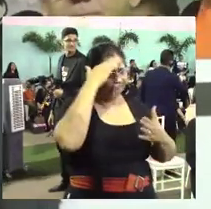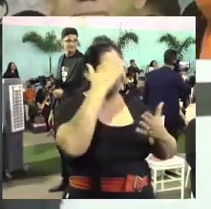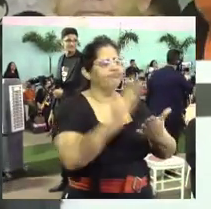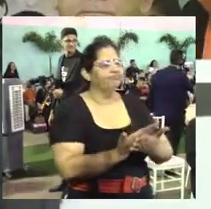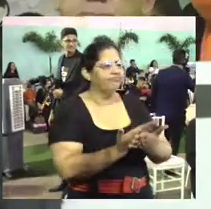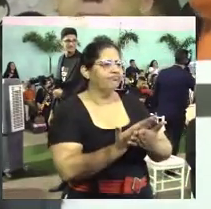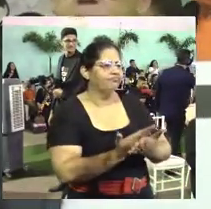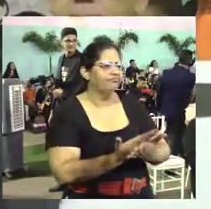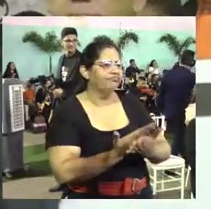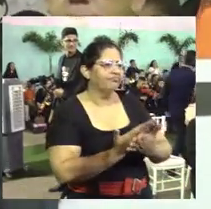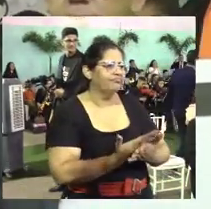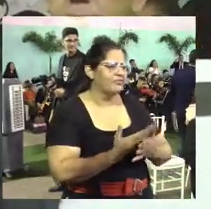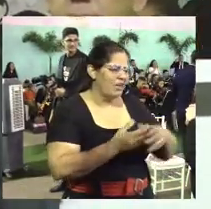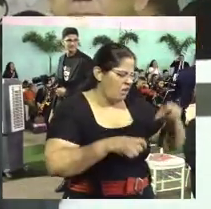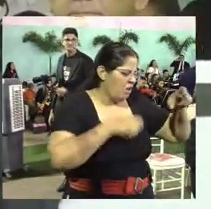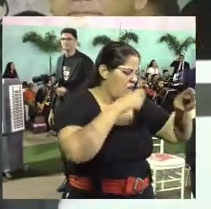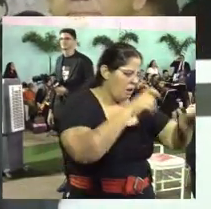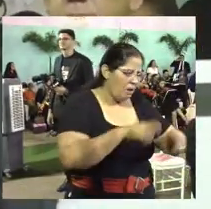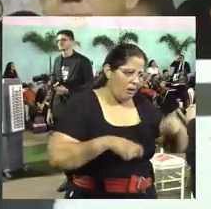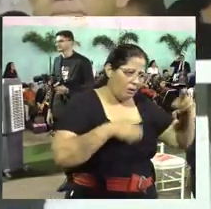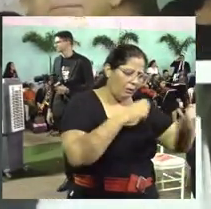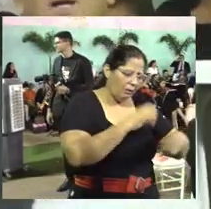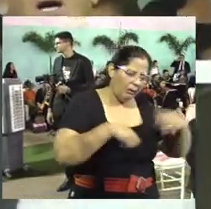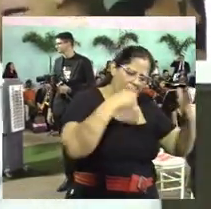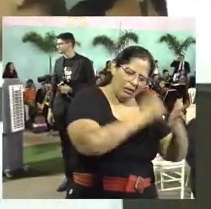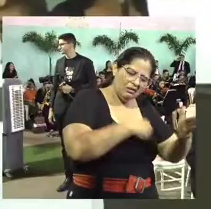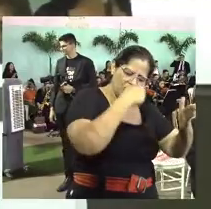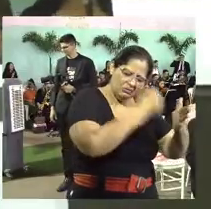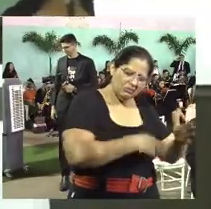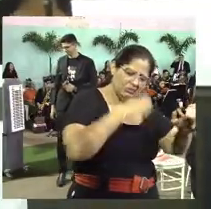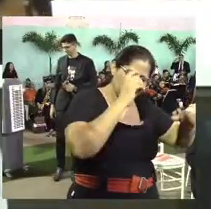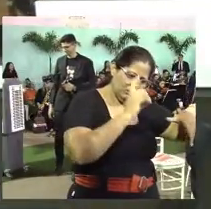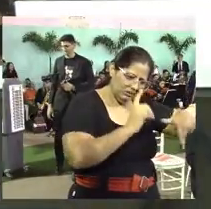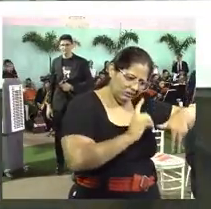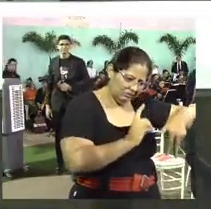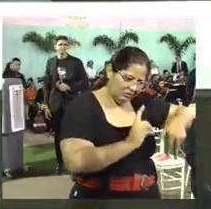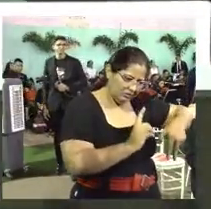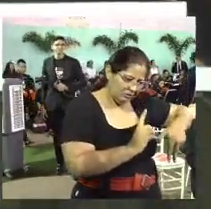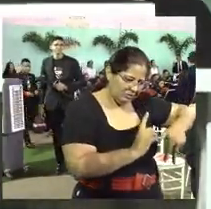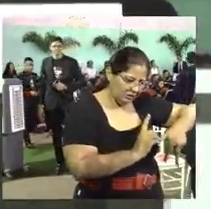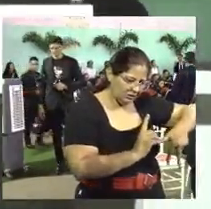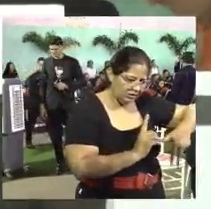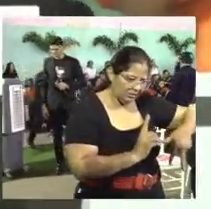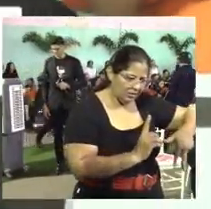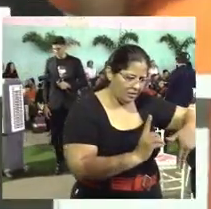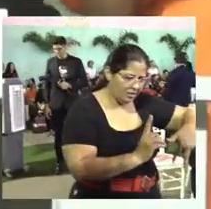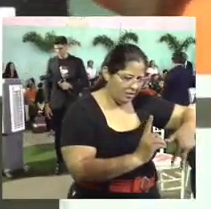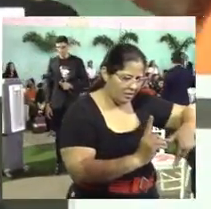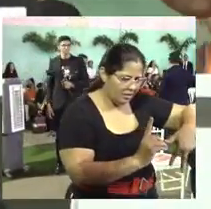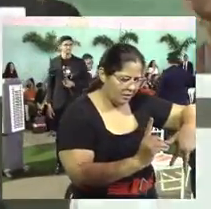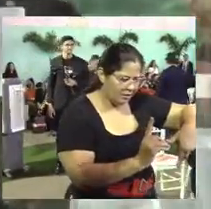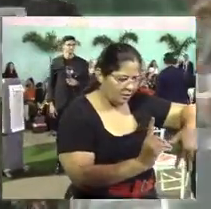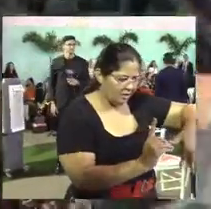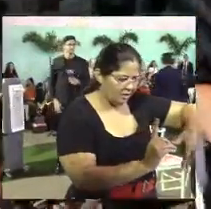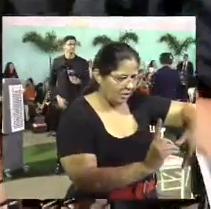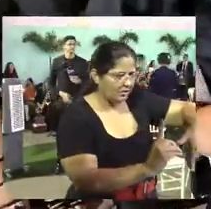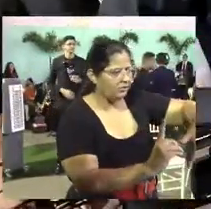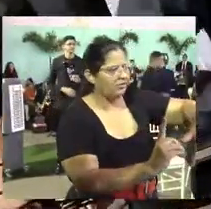e vai para o campo de batalha eu estou na retaguarda pode que eu vou cuidar